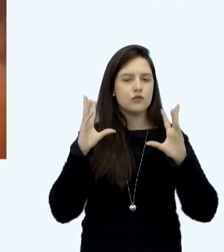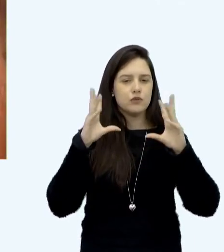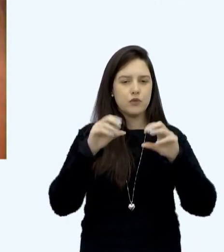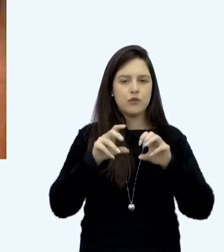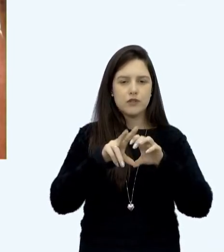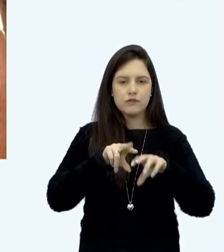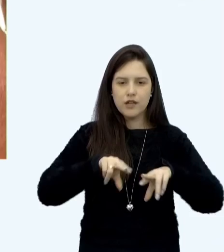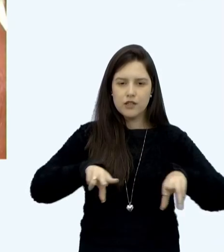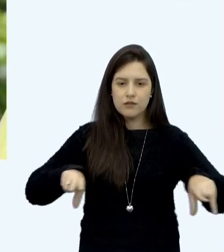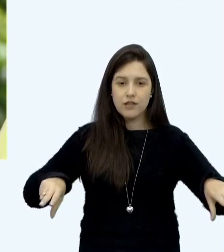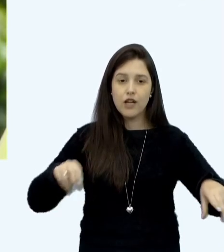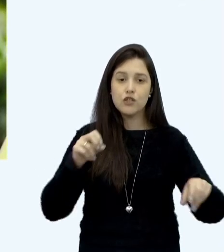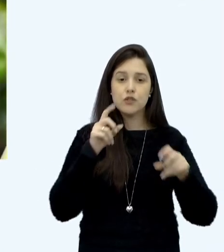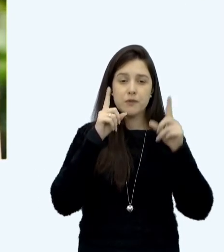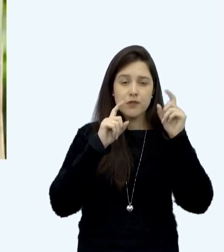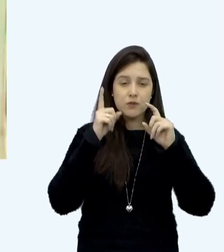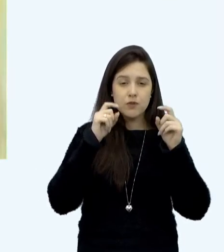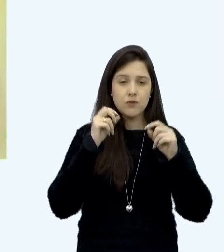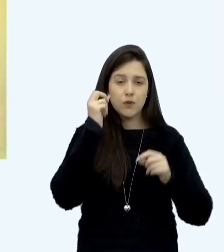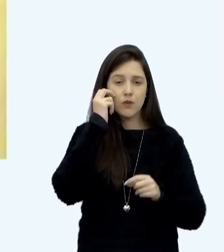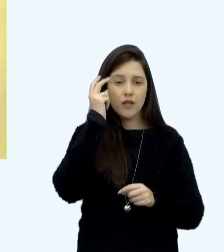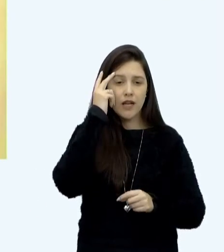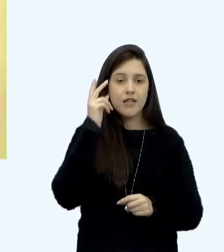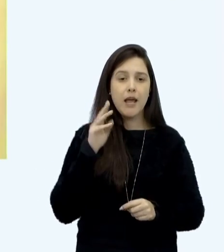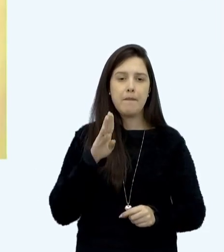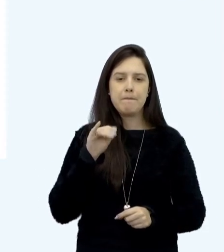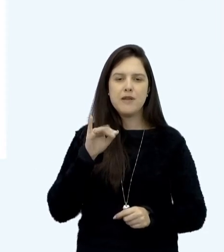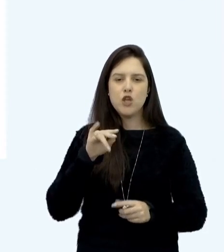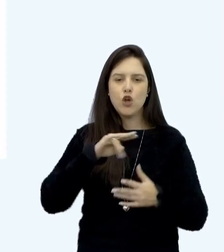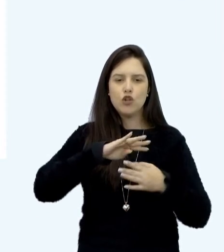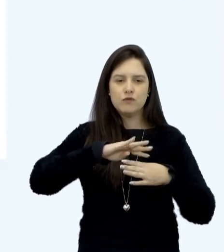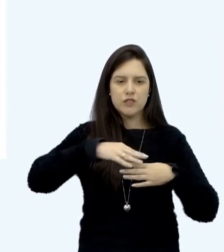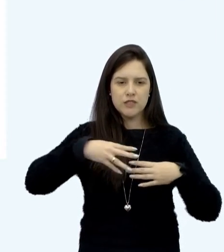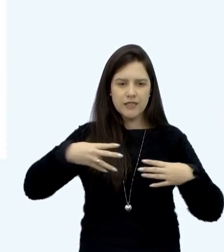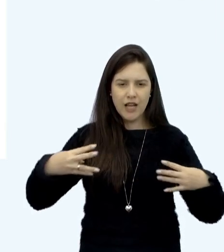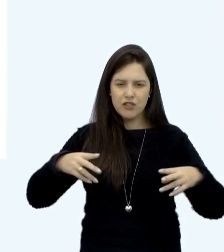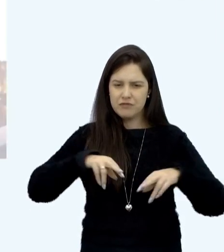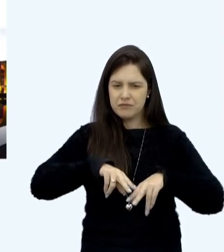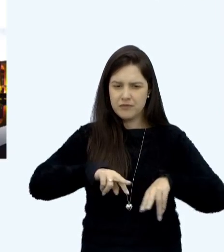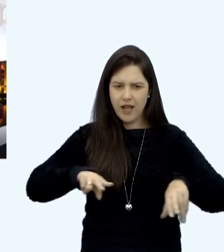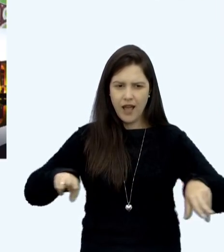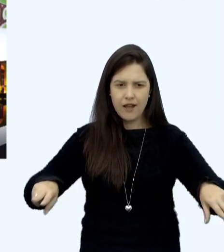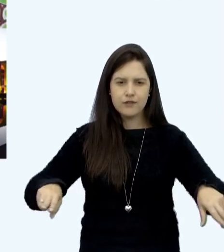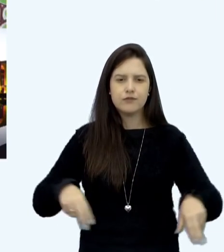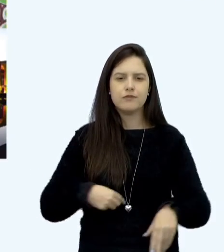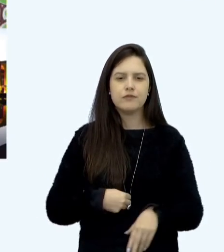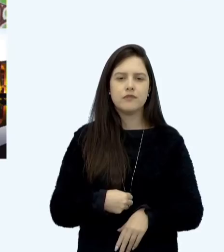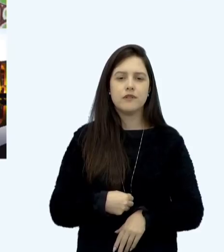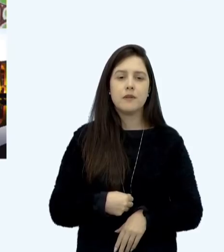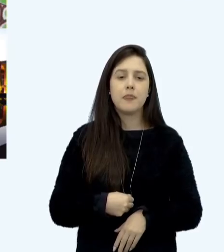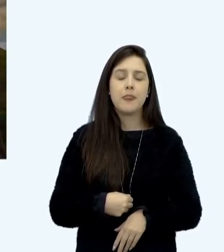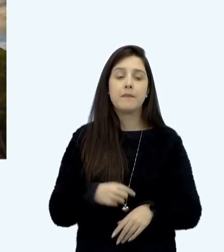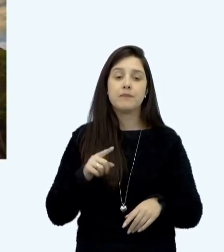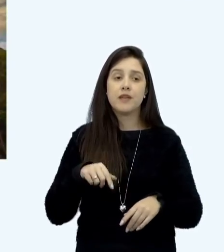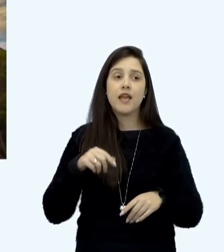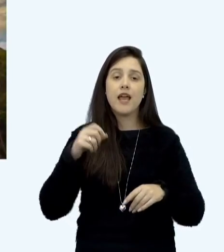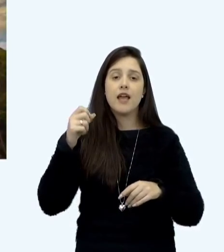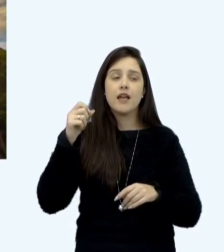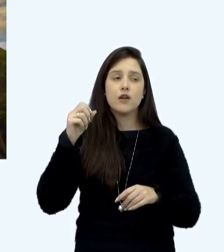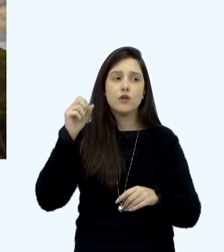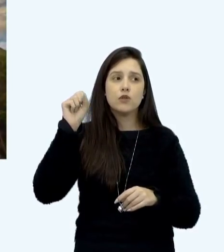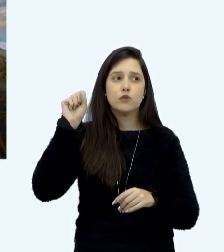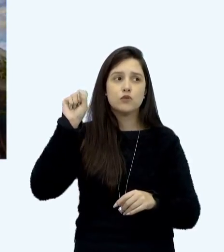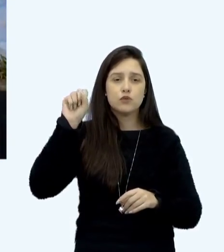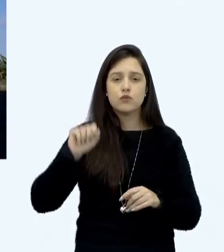das expressões culturais e a nossa biodiversidade compõem um mosaico singular, presente de norte a sul do país.